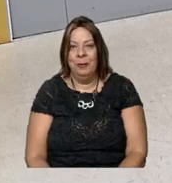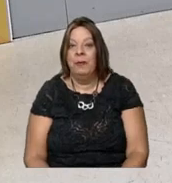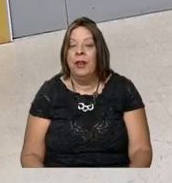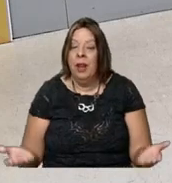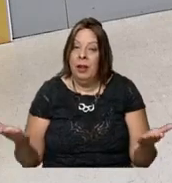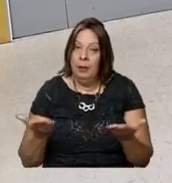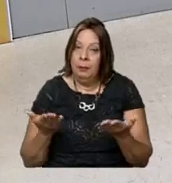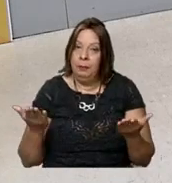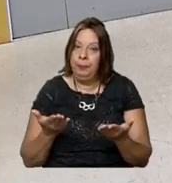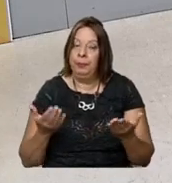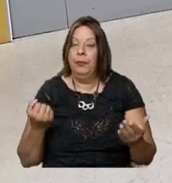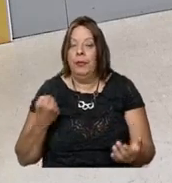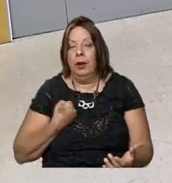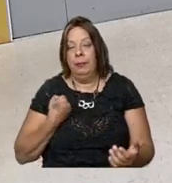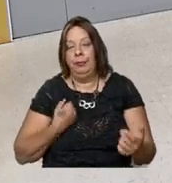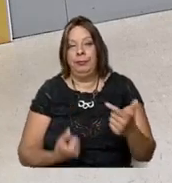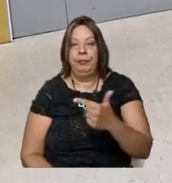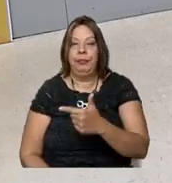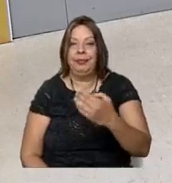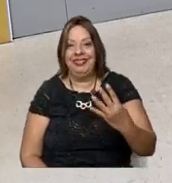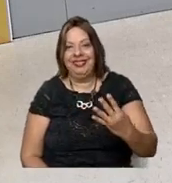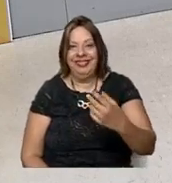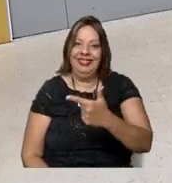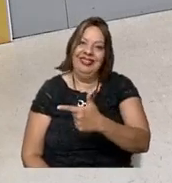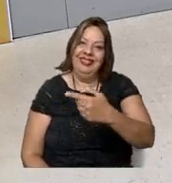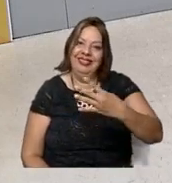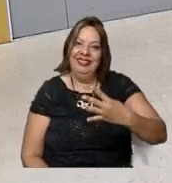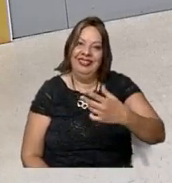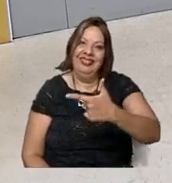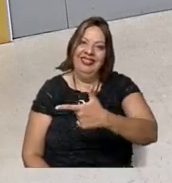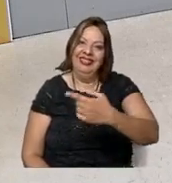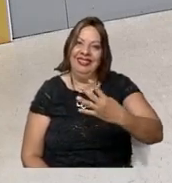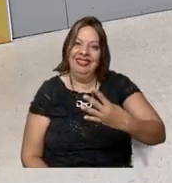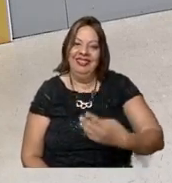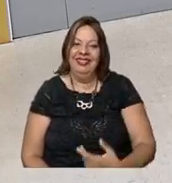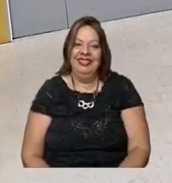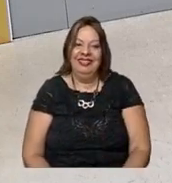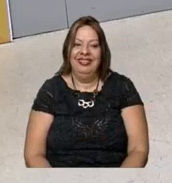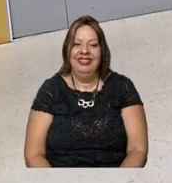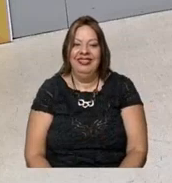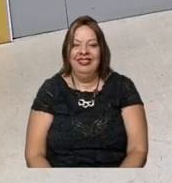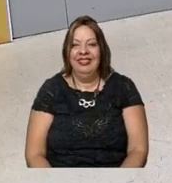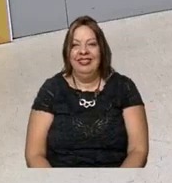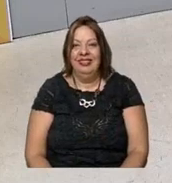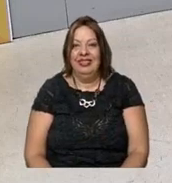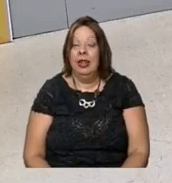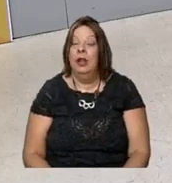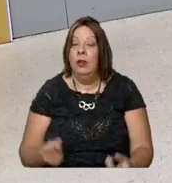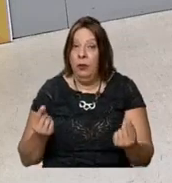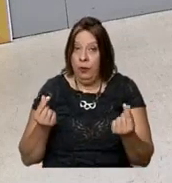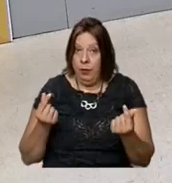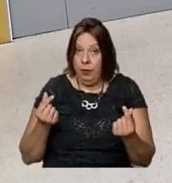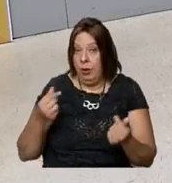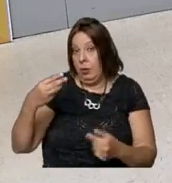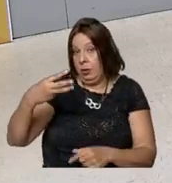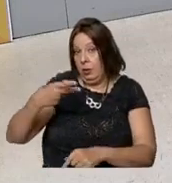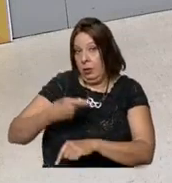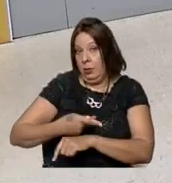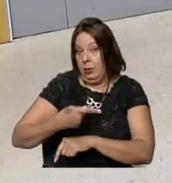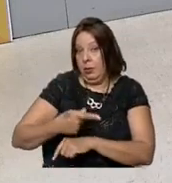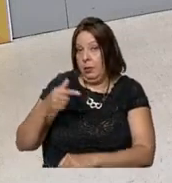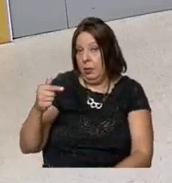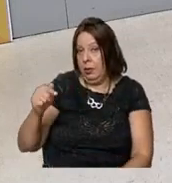38, marcou? Então marca 24, 24, valendo 7 mil reais para você no terceiro